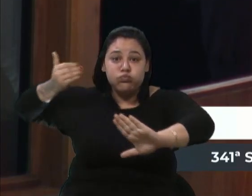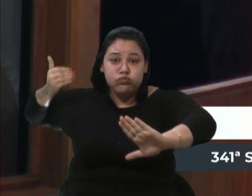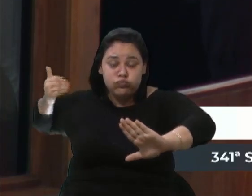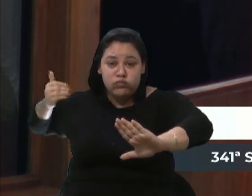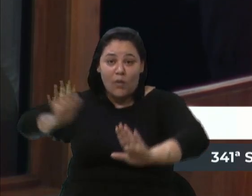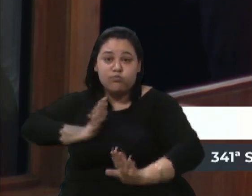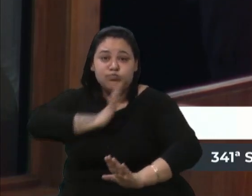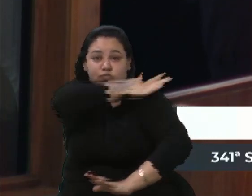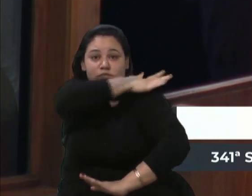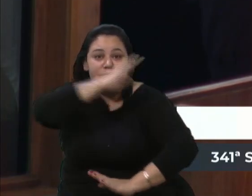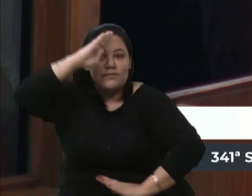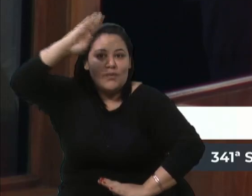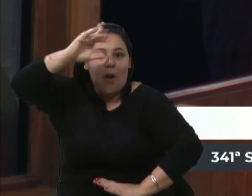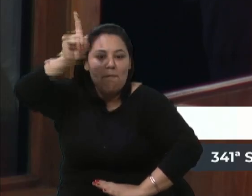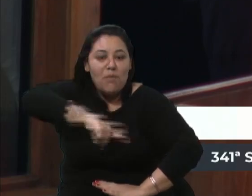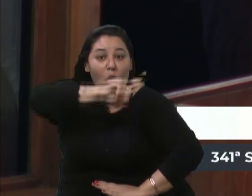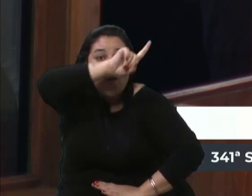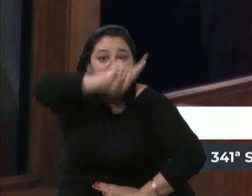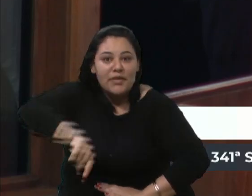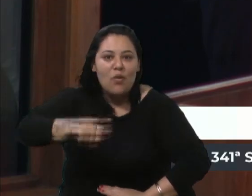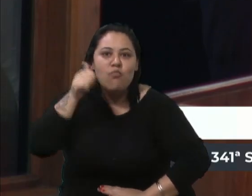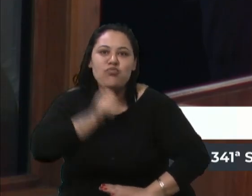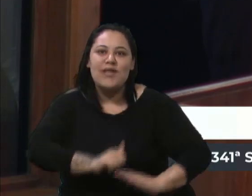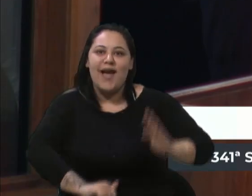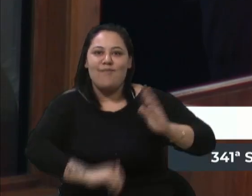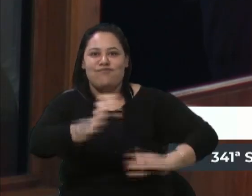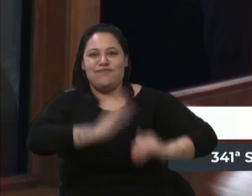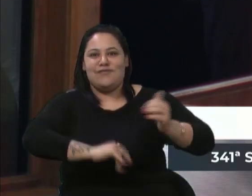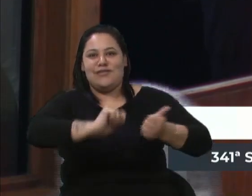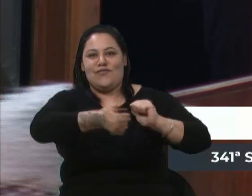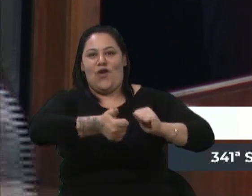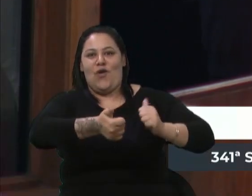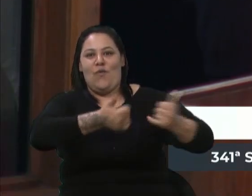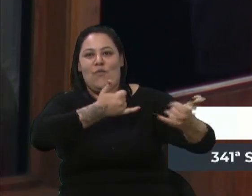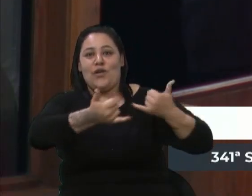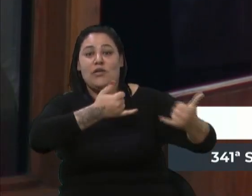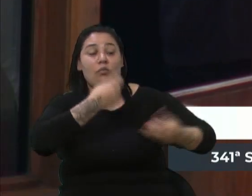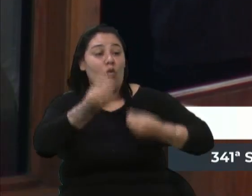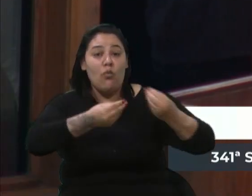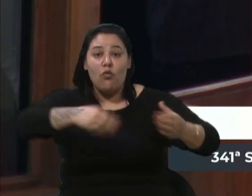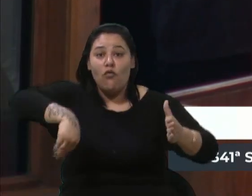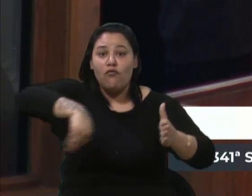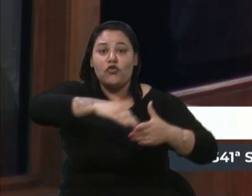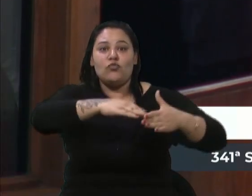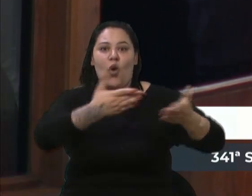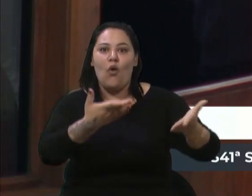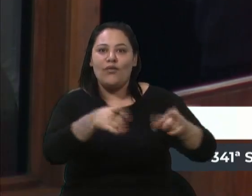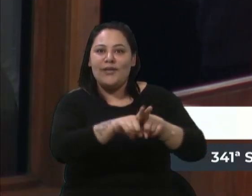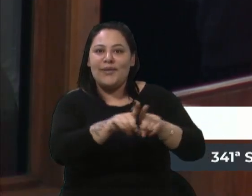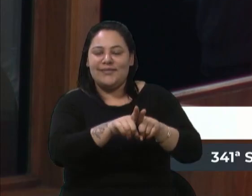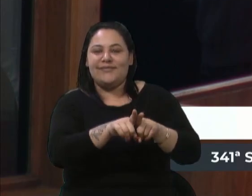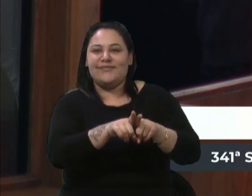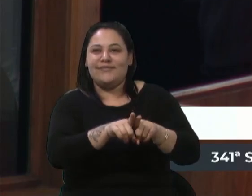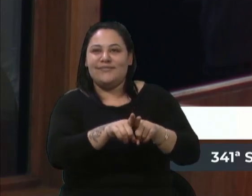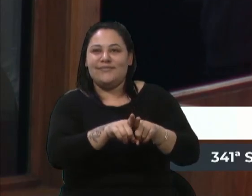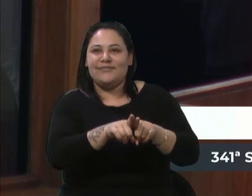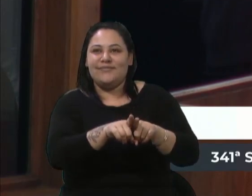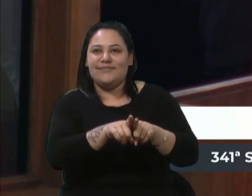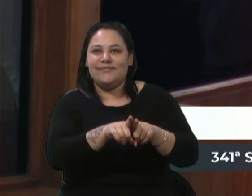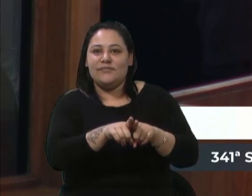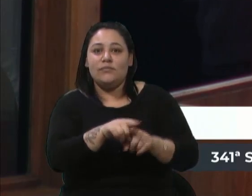militar proibiu as mulheres de praticarem esportes, por exemplo, como o futebol e o futsal. Um